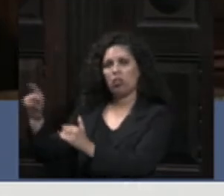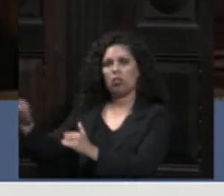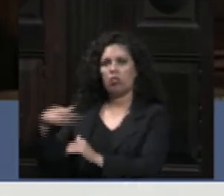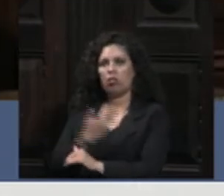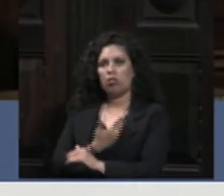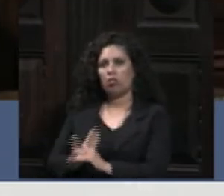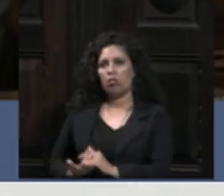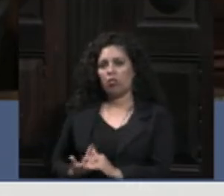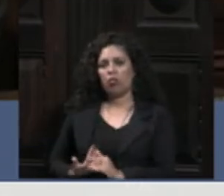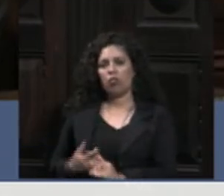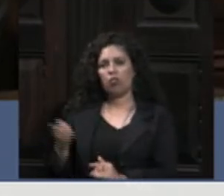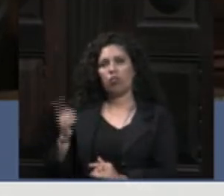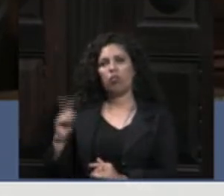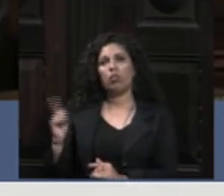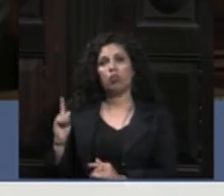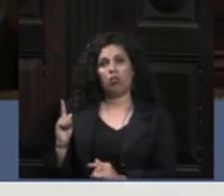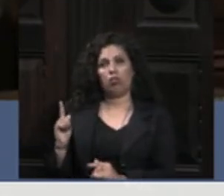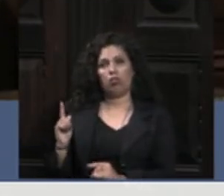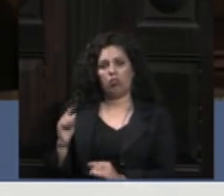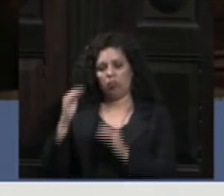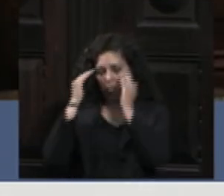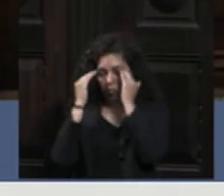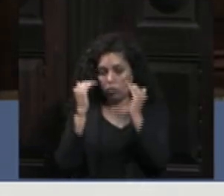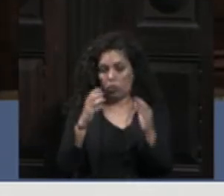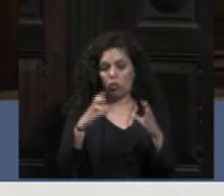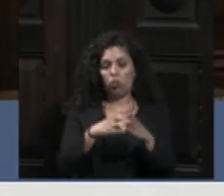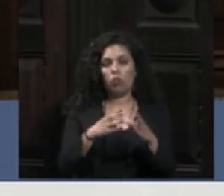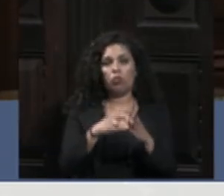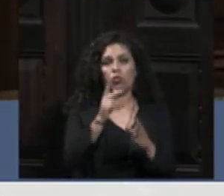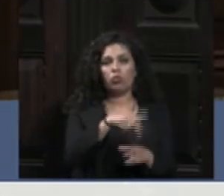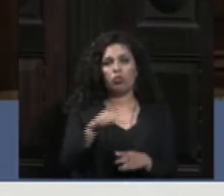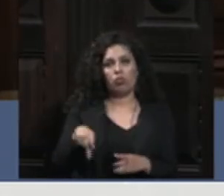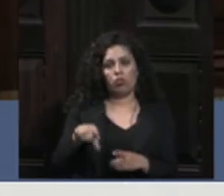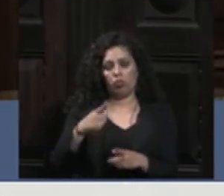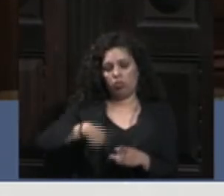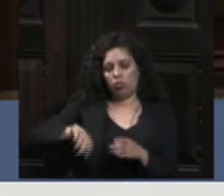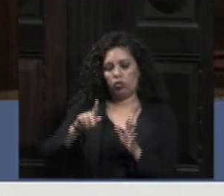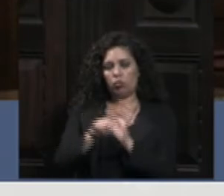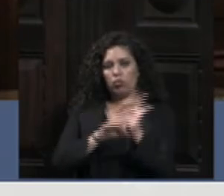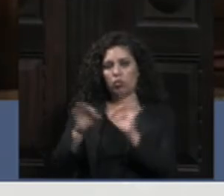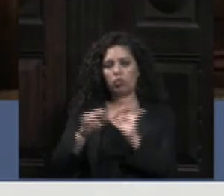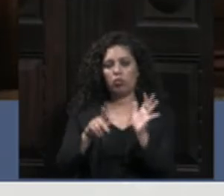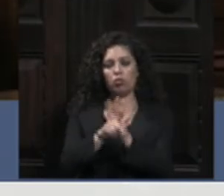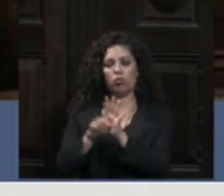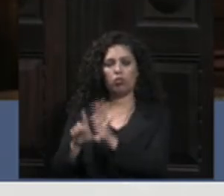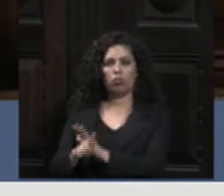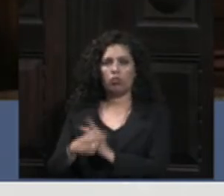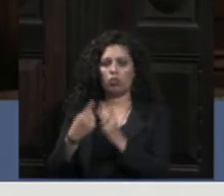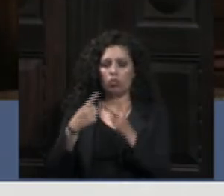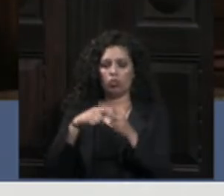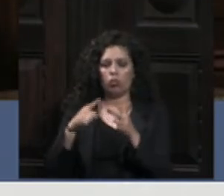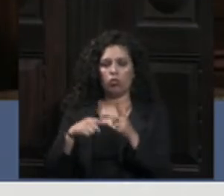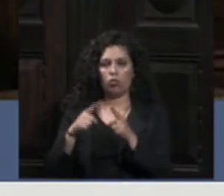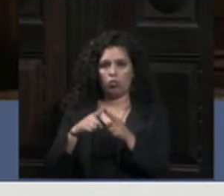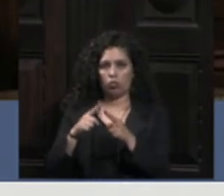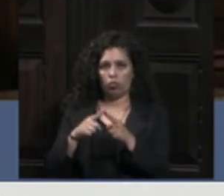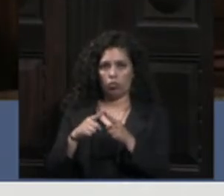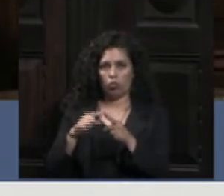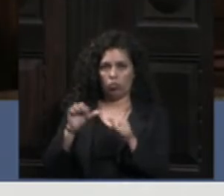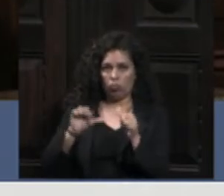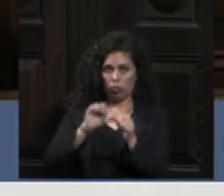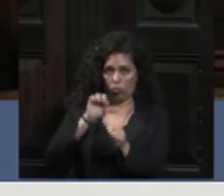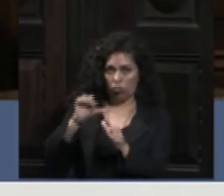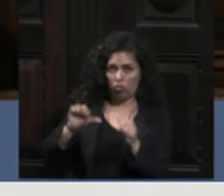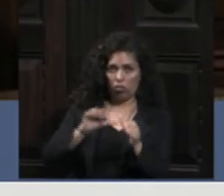mãos da própria comunidade escolar. Por isso, construímos 2 projetos. Um que reforma os conselhos superiores da